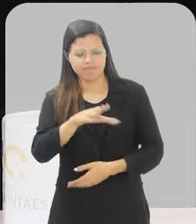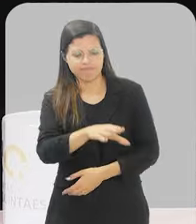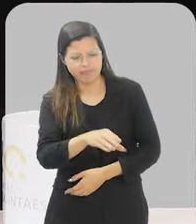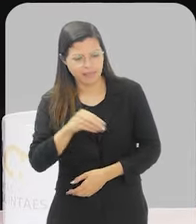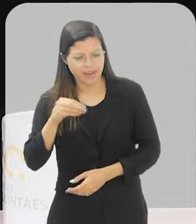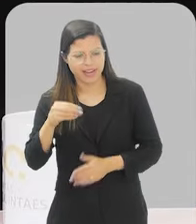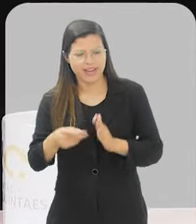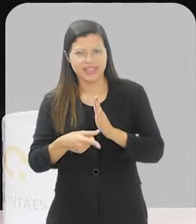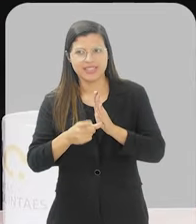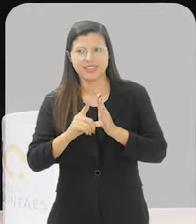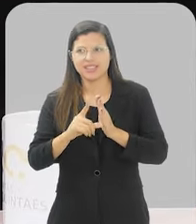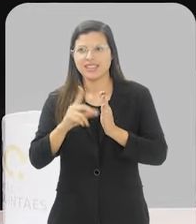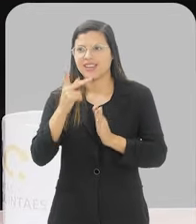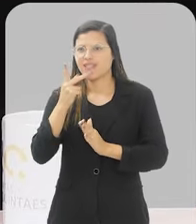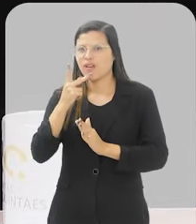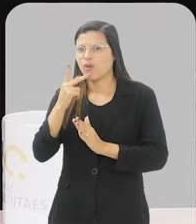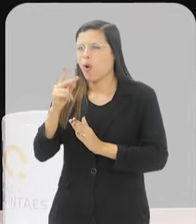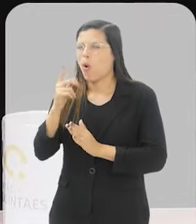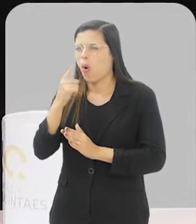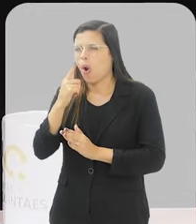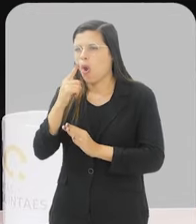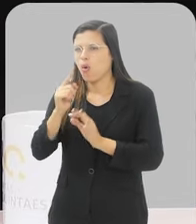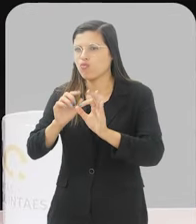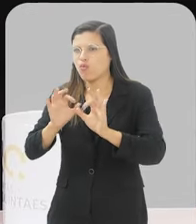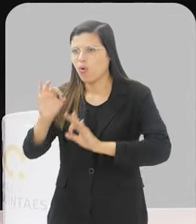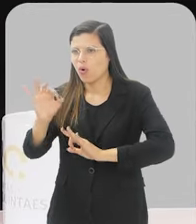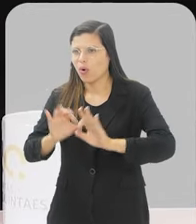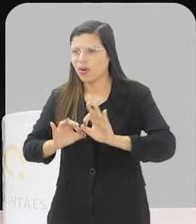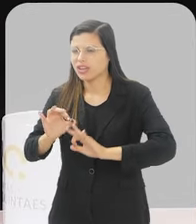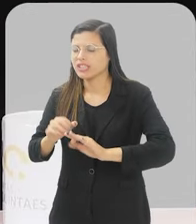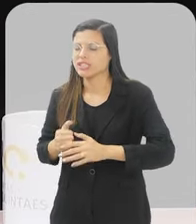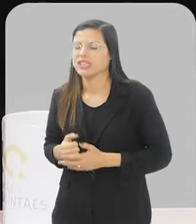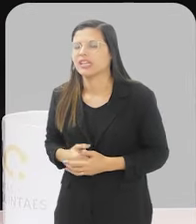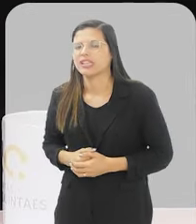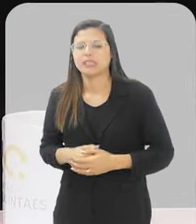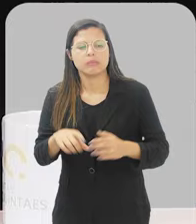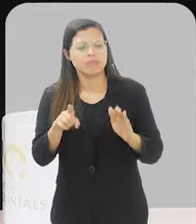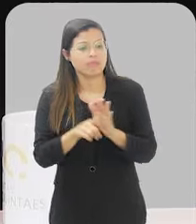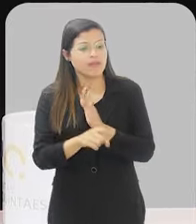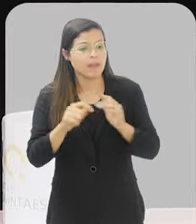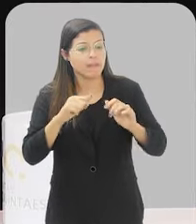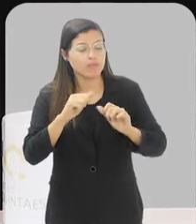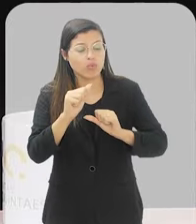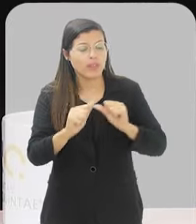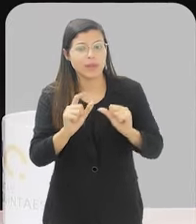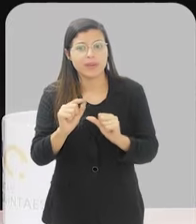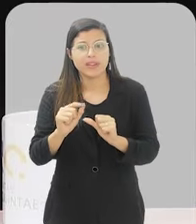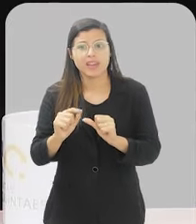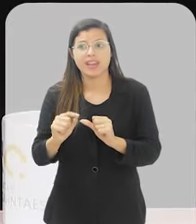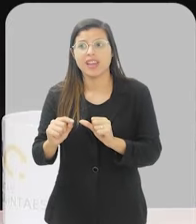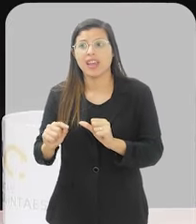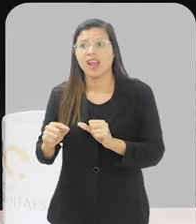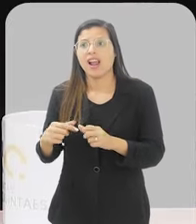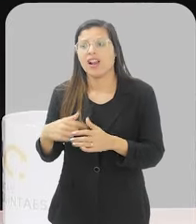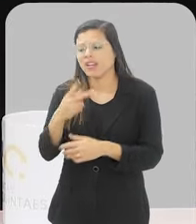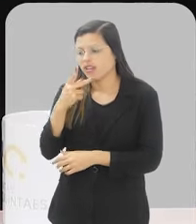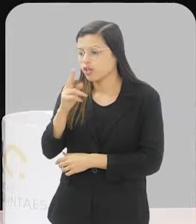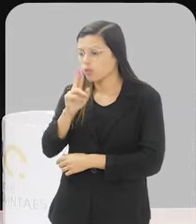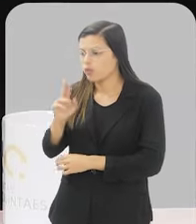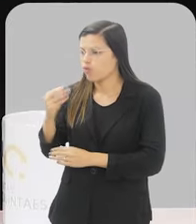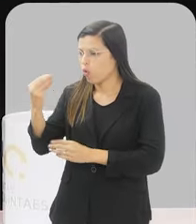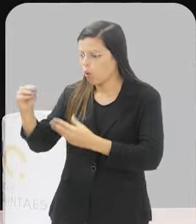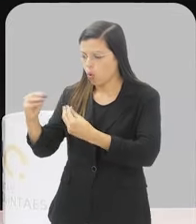quer pegar antes e fala para mim assim, olha, eu vou dar uma mexidinha na fantasia. Eu falei, você vai mexer em quê? Ele, vou colocar mais coisa. Eu falei, não